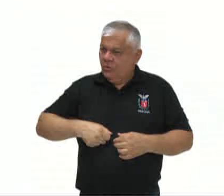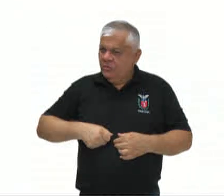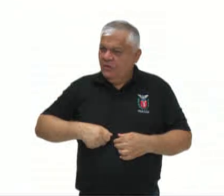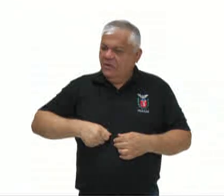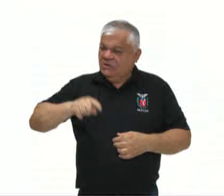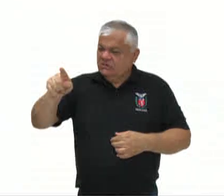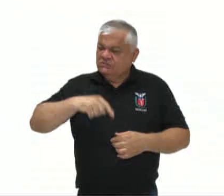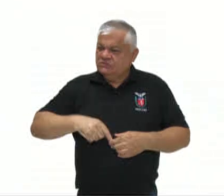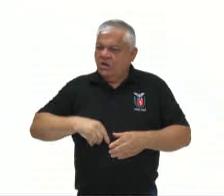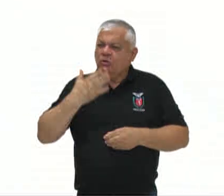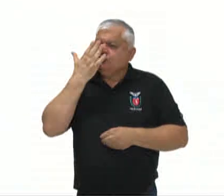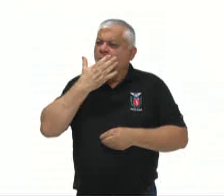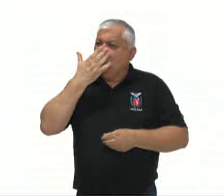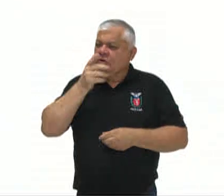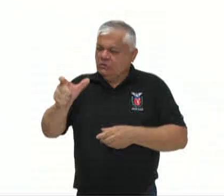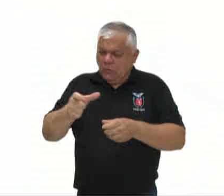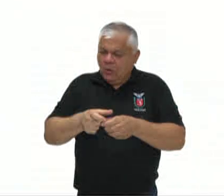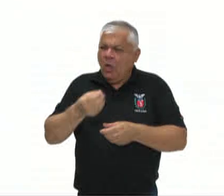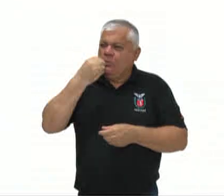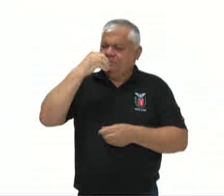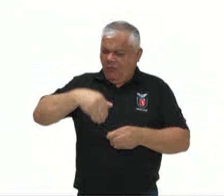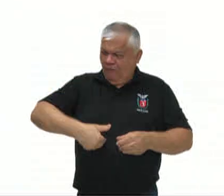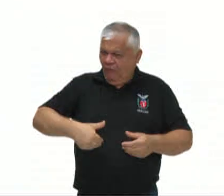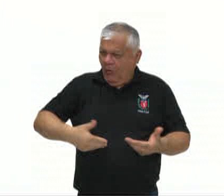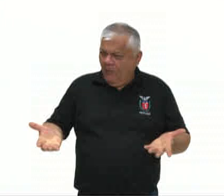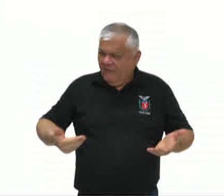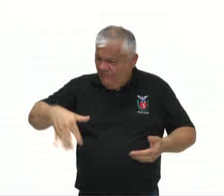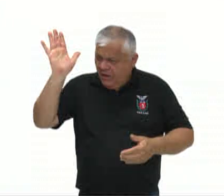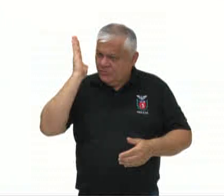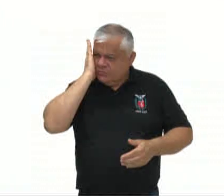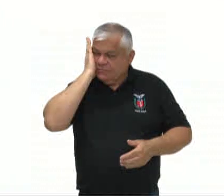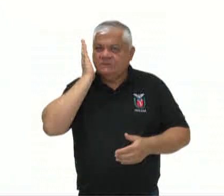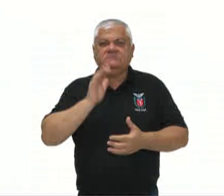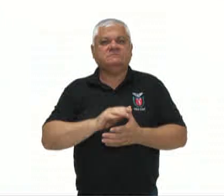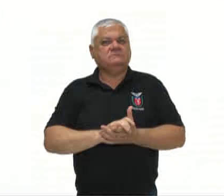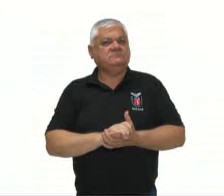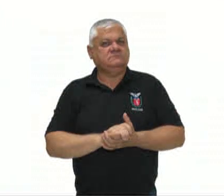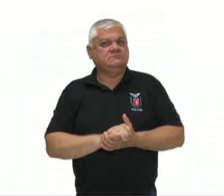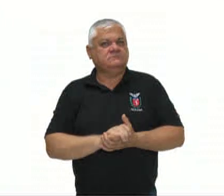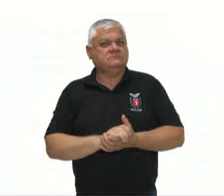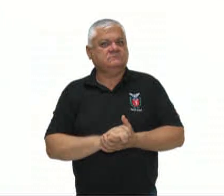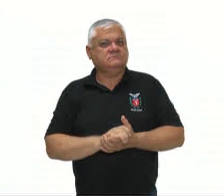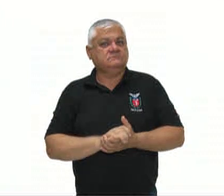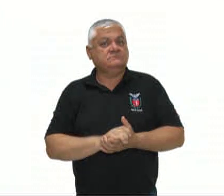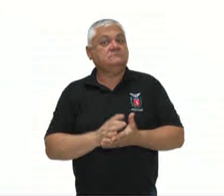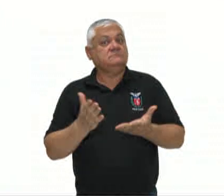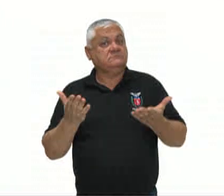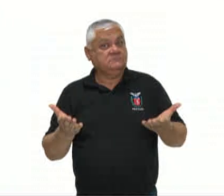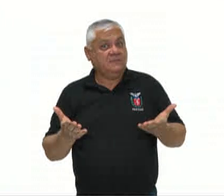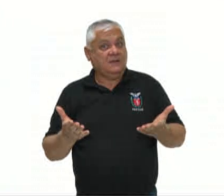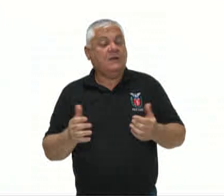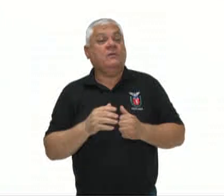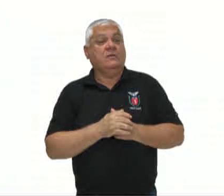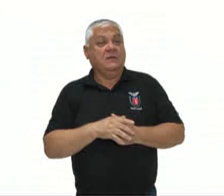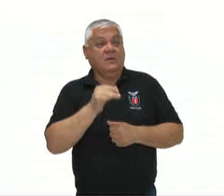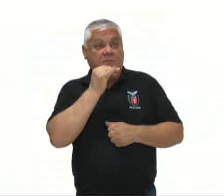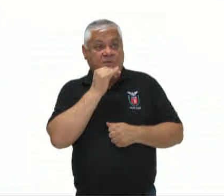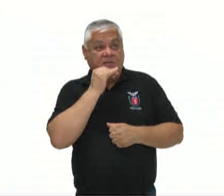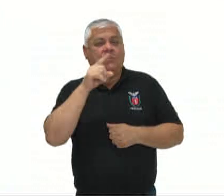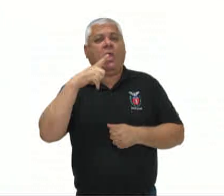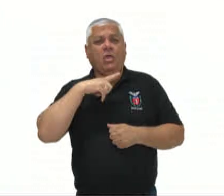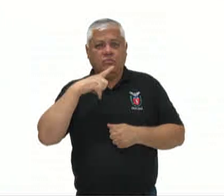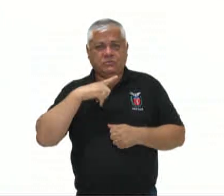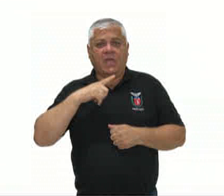de rapadura no bucho e ainda fala em fome, vai dormir. Por isso não, aí nas cargas eu tenho